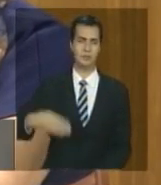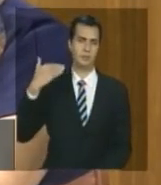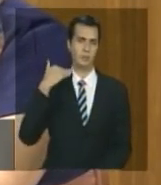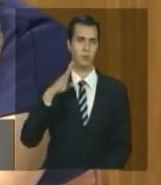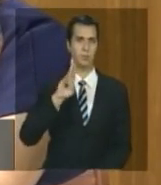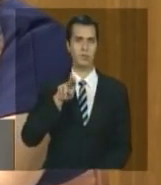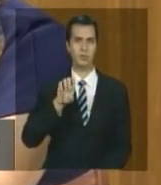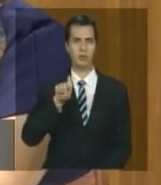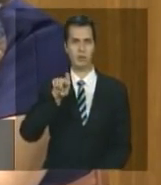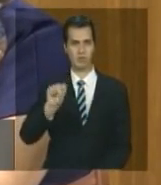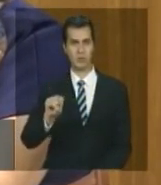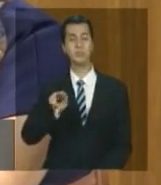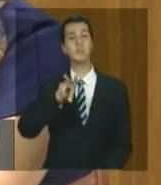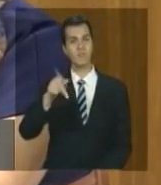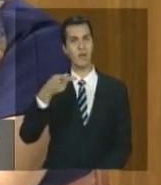e